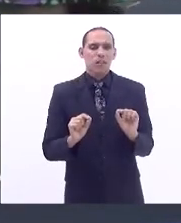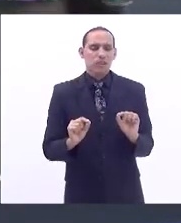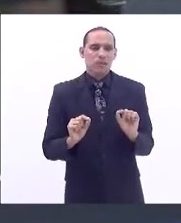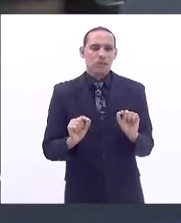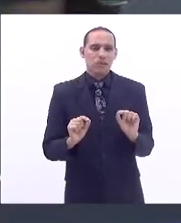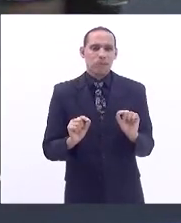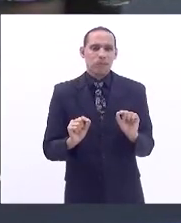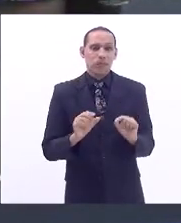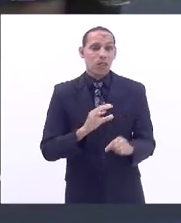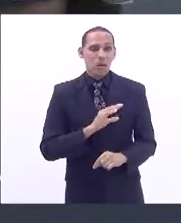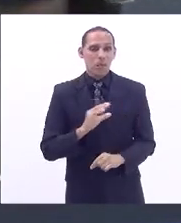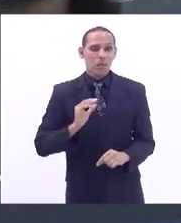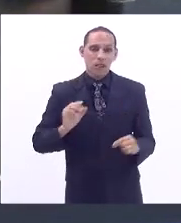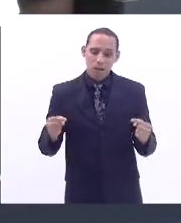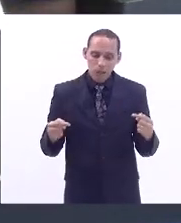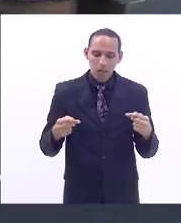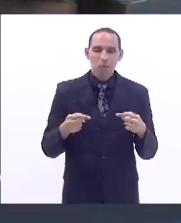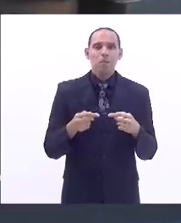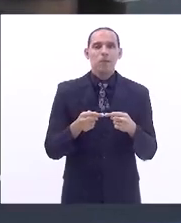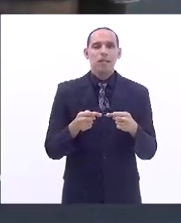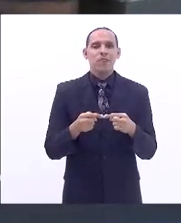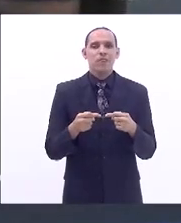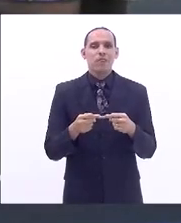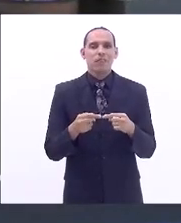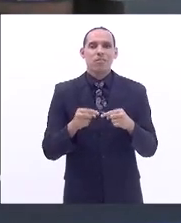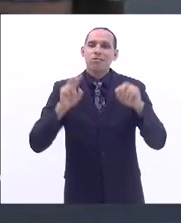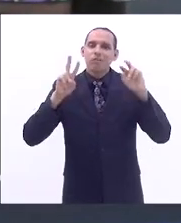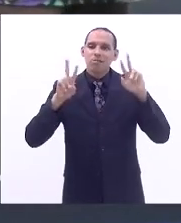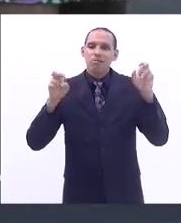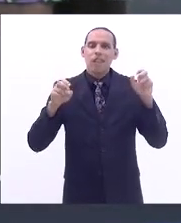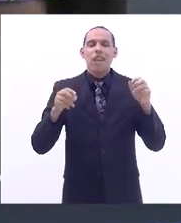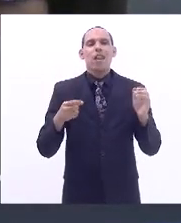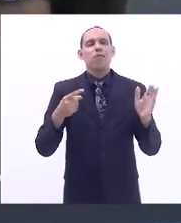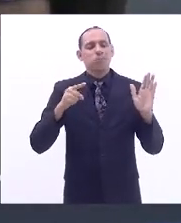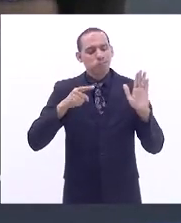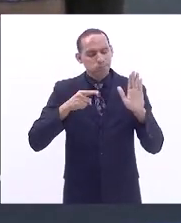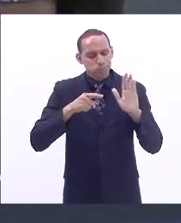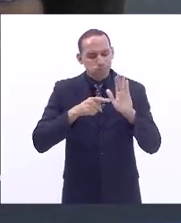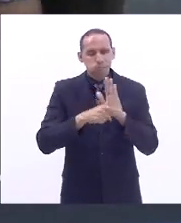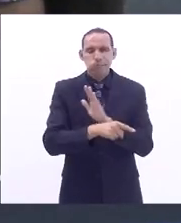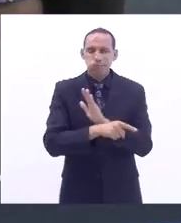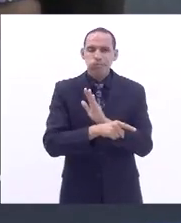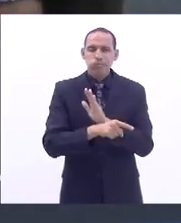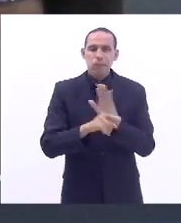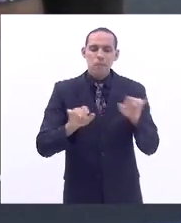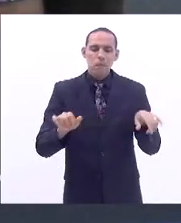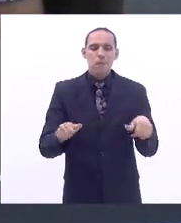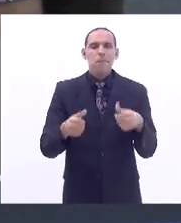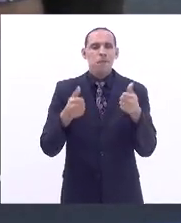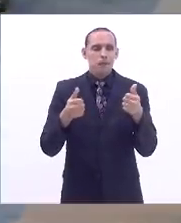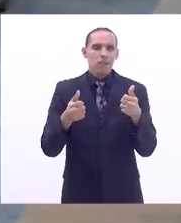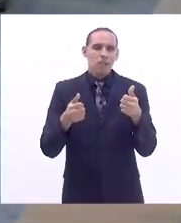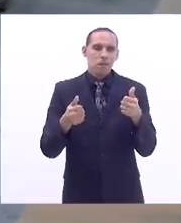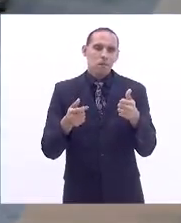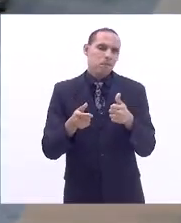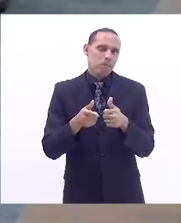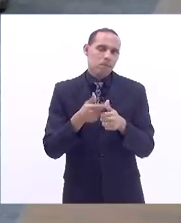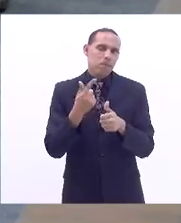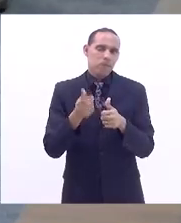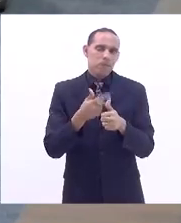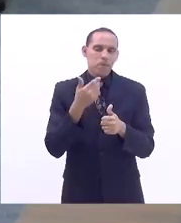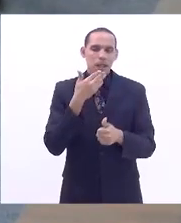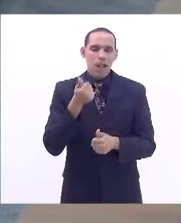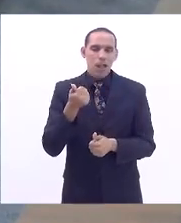que na comissão temática esse tema pudesse tecido exaurido e aperfeiçoado Então vou dar o parecer